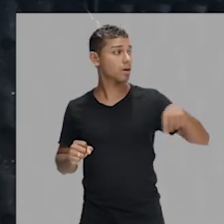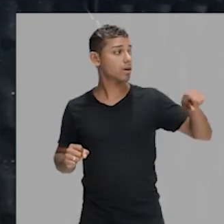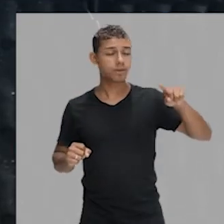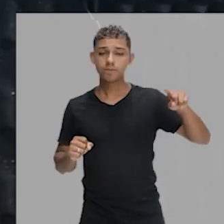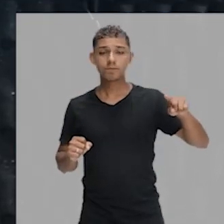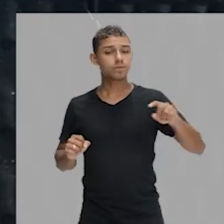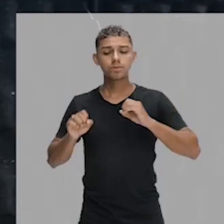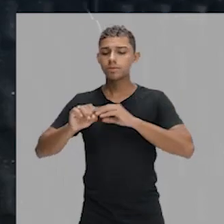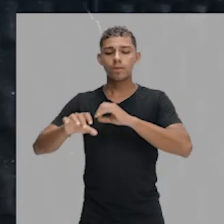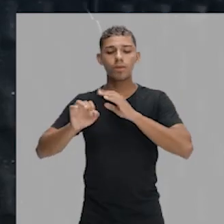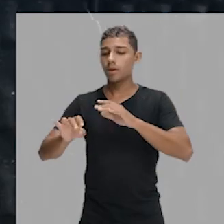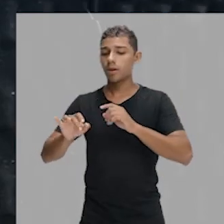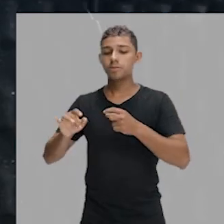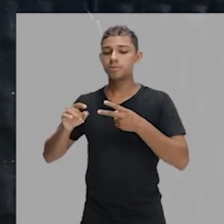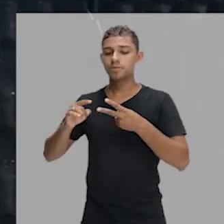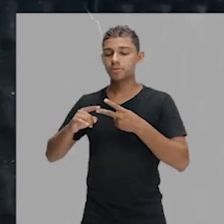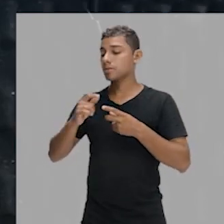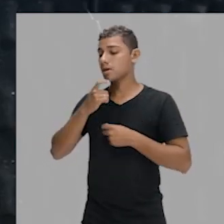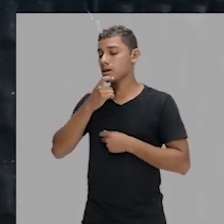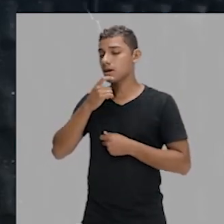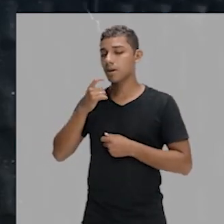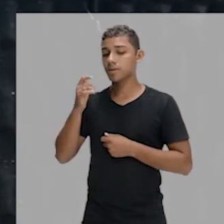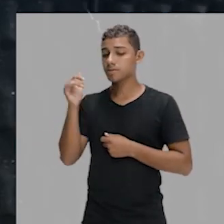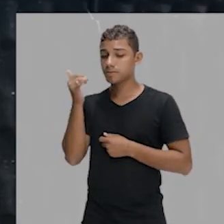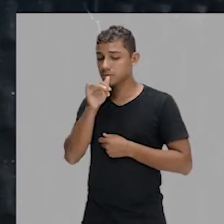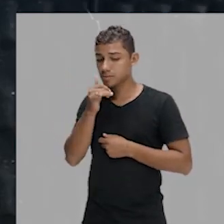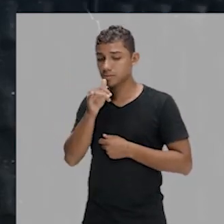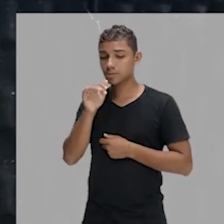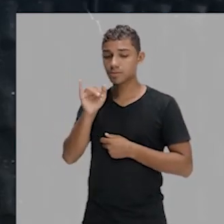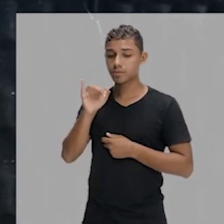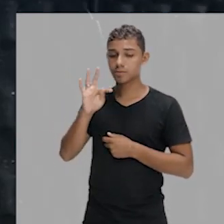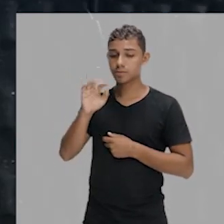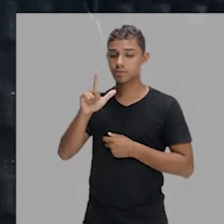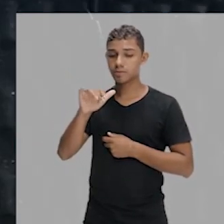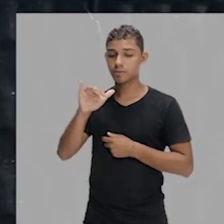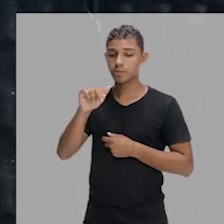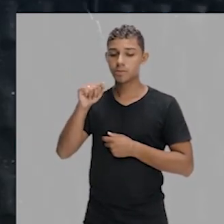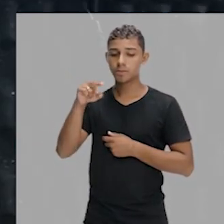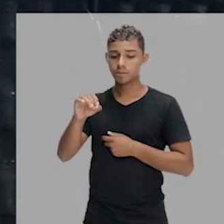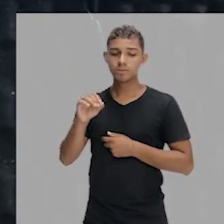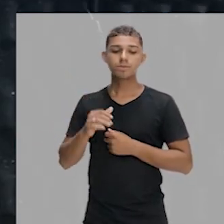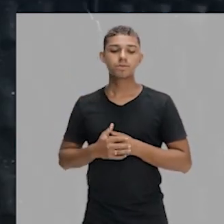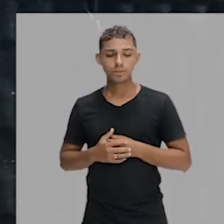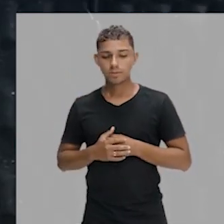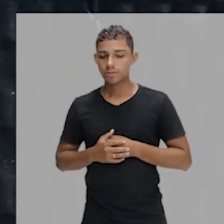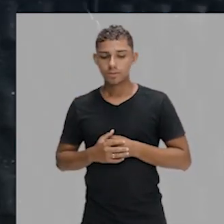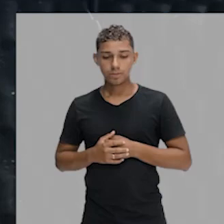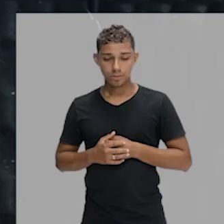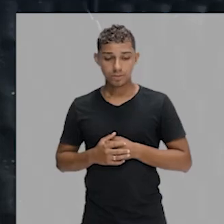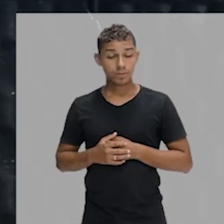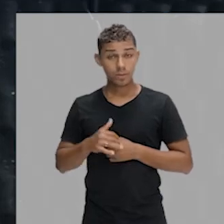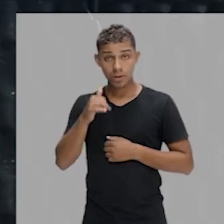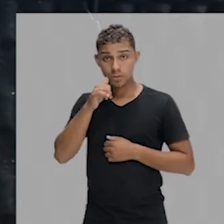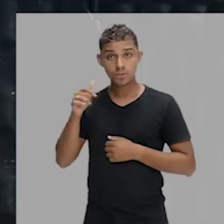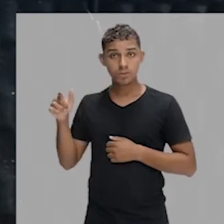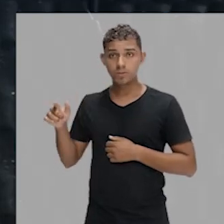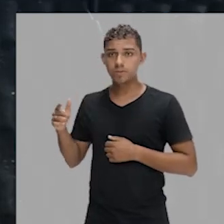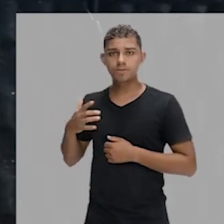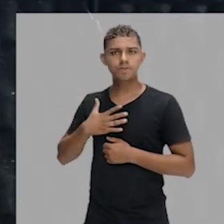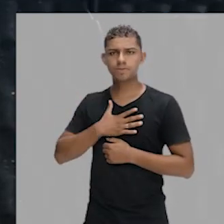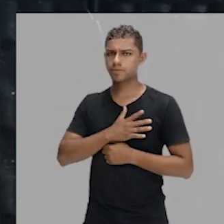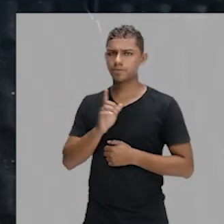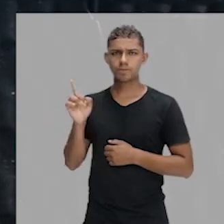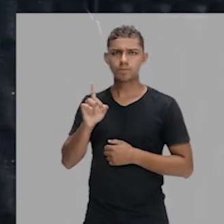ensina italiano. She doesn't, ou she does not, like dogs. Ela não gosta de